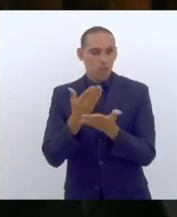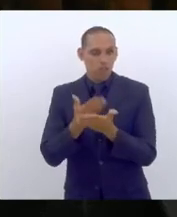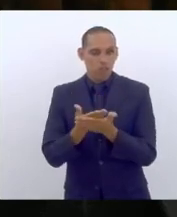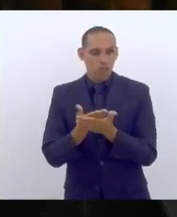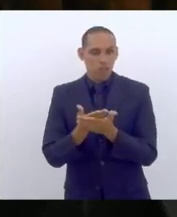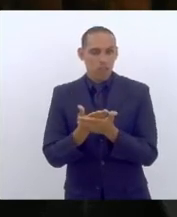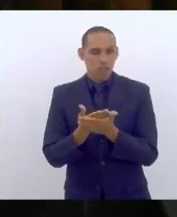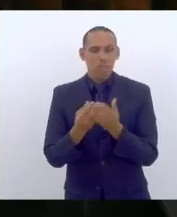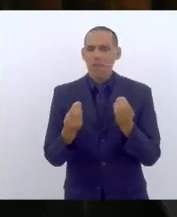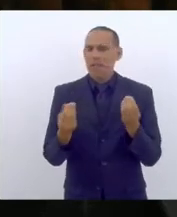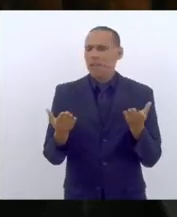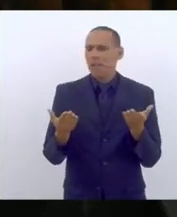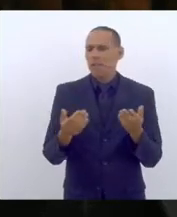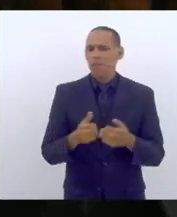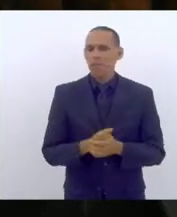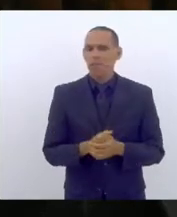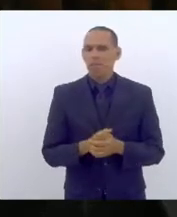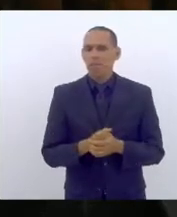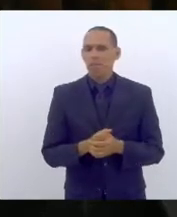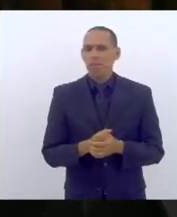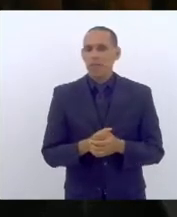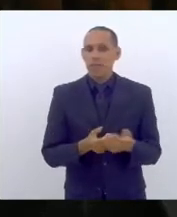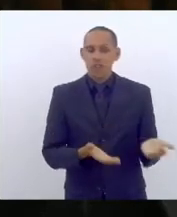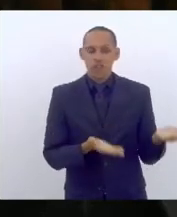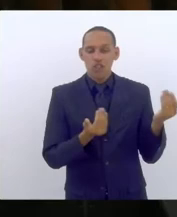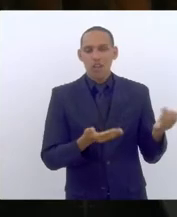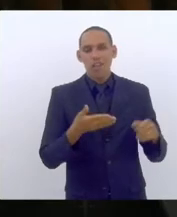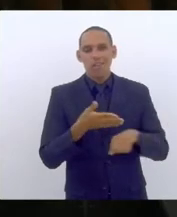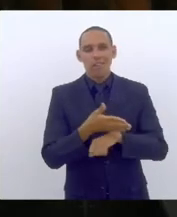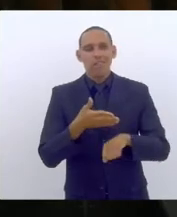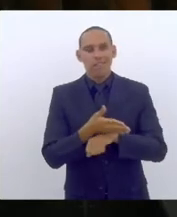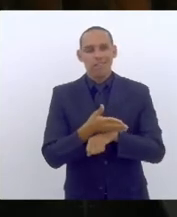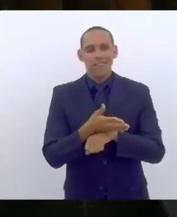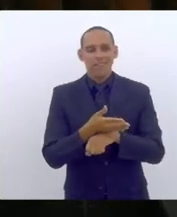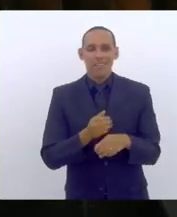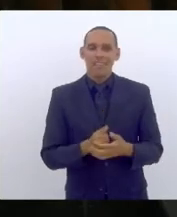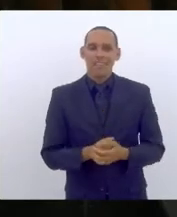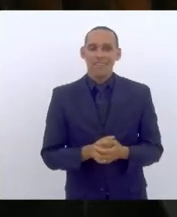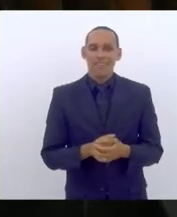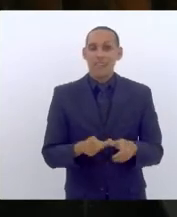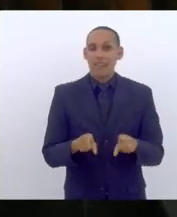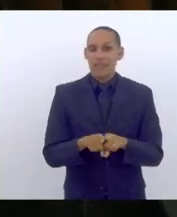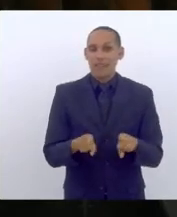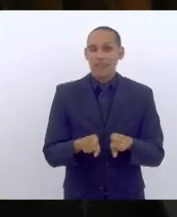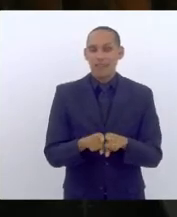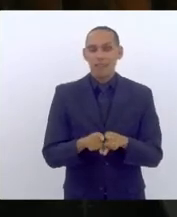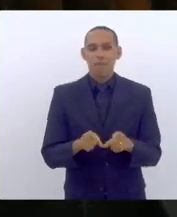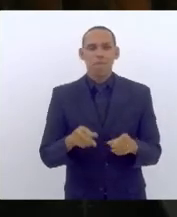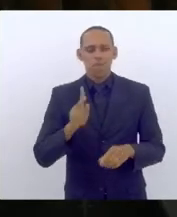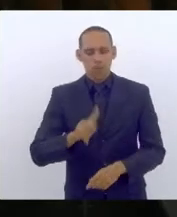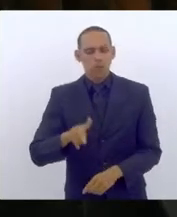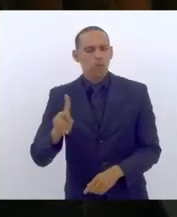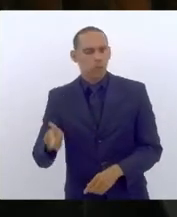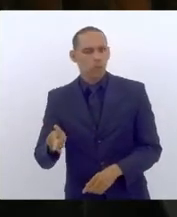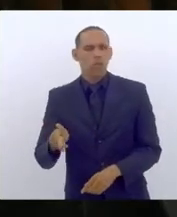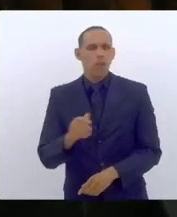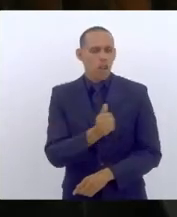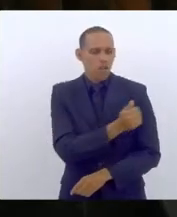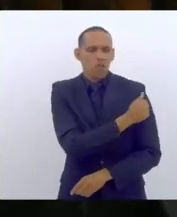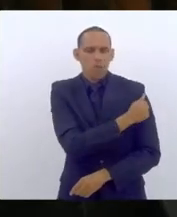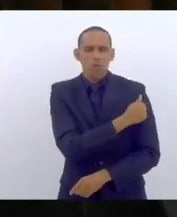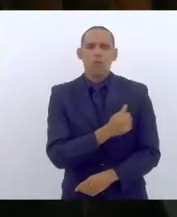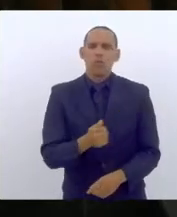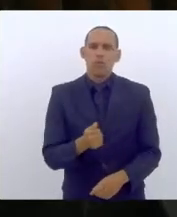prever a participação estudantil e também Clara participação de professores alunos